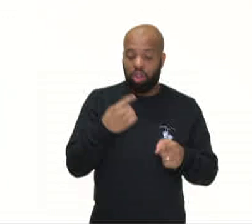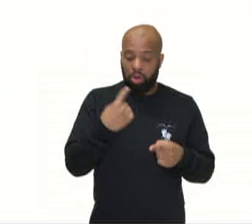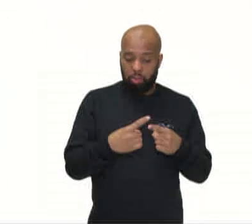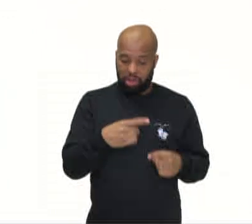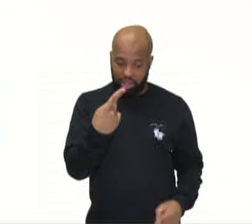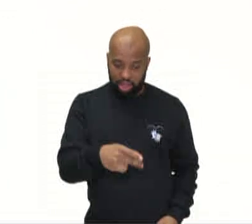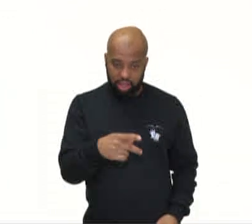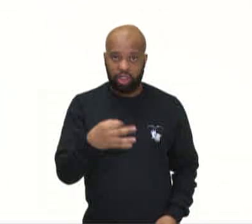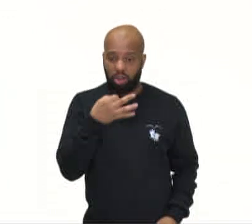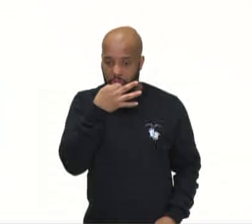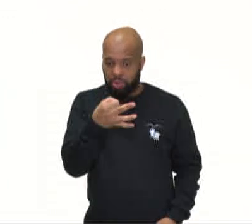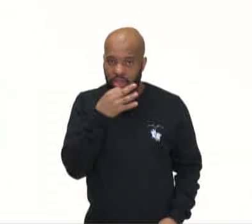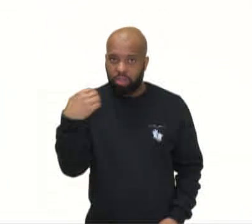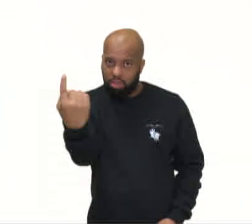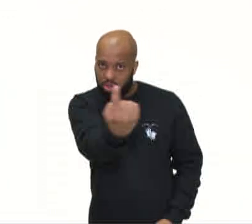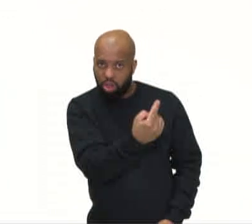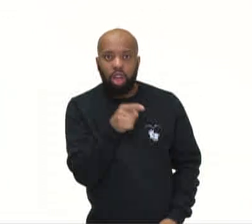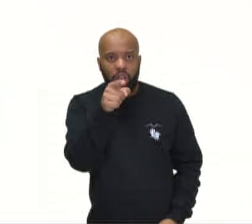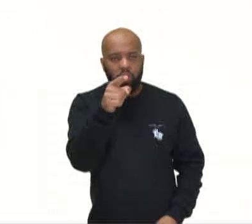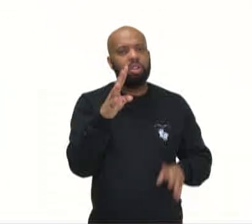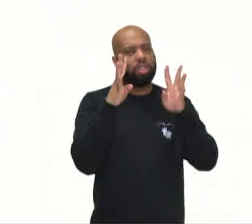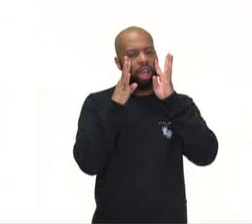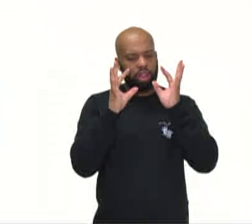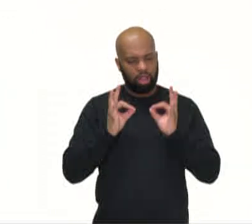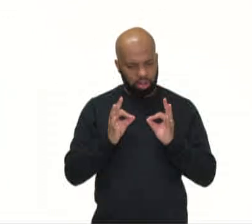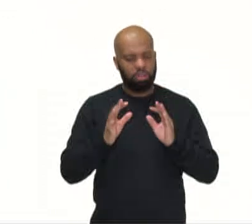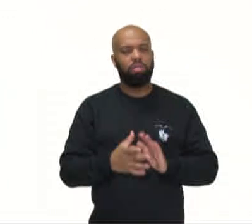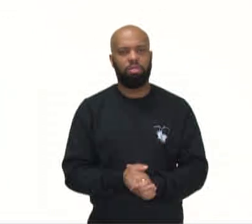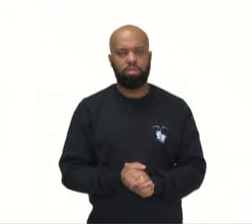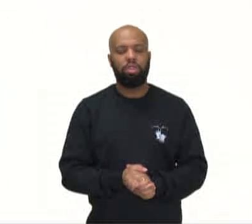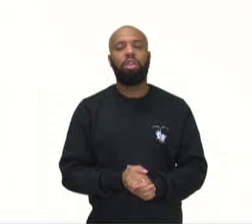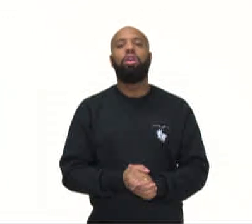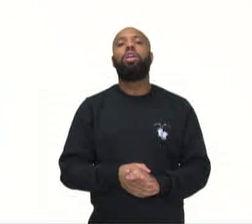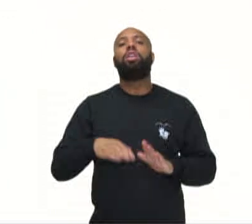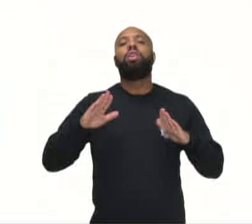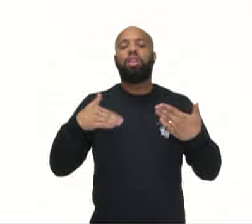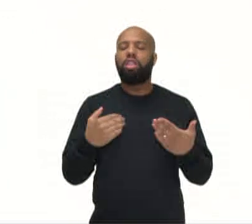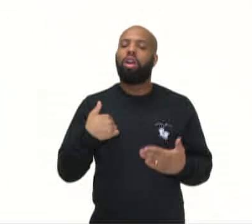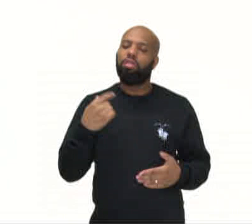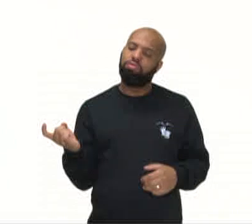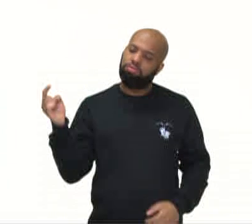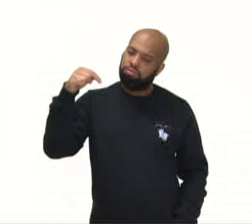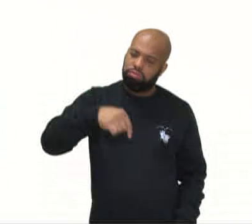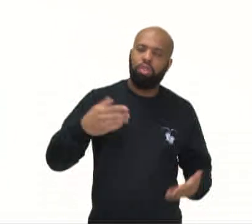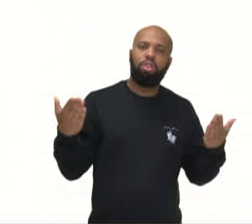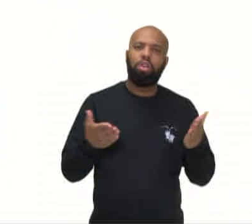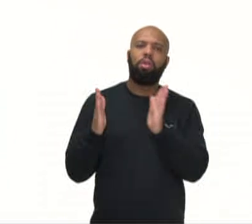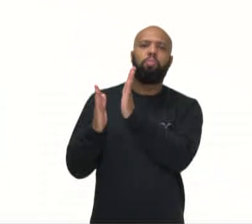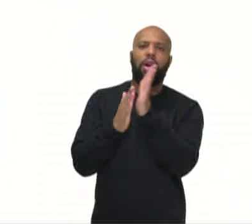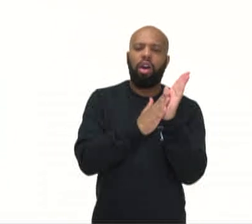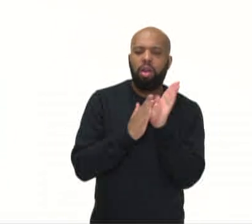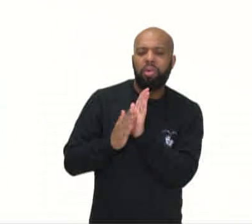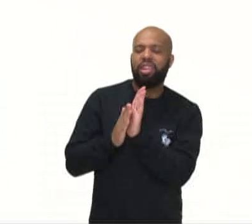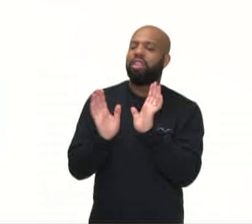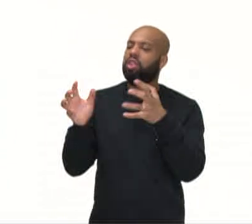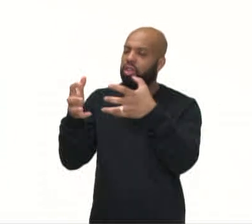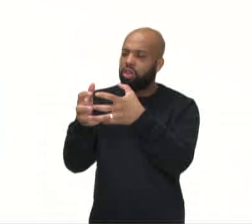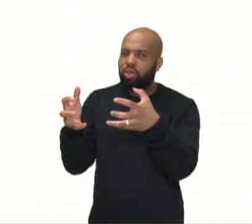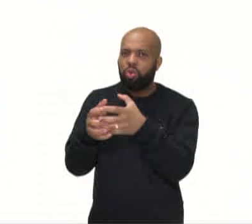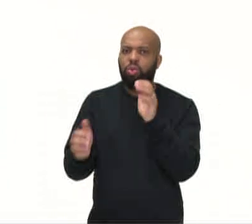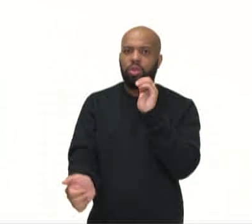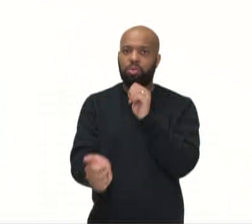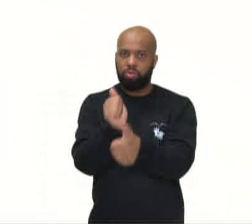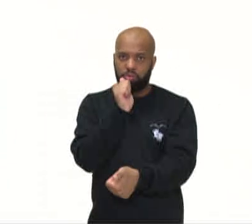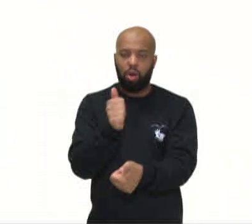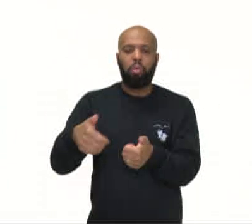opiniões são ouvidas e atendidas. Venho aqui para parabenizar a equipe do